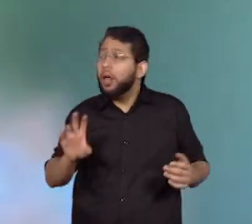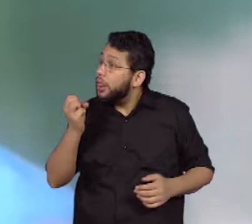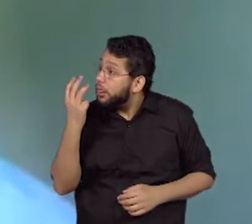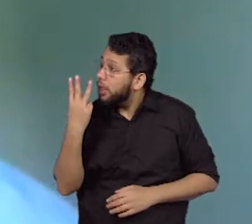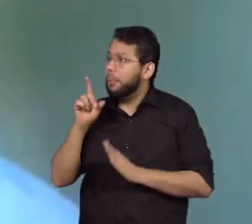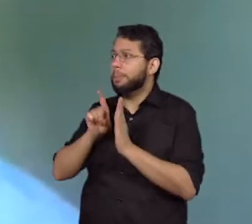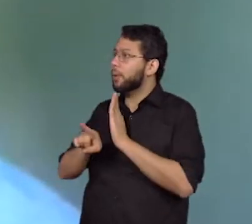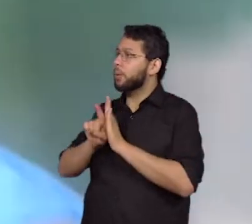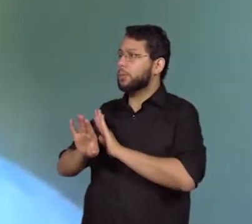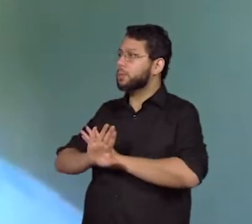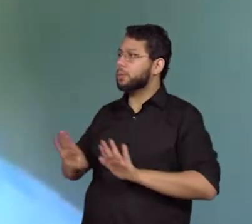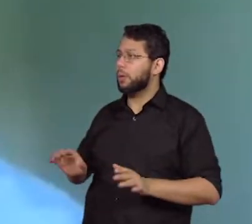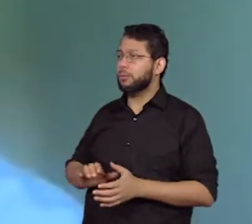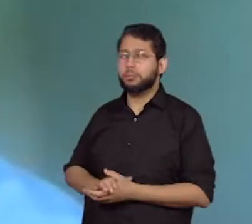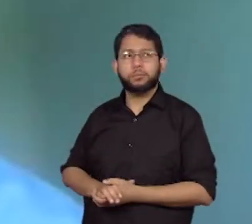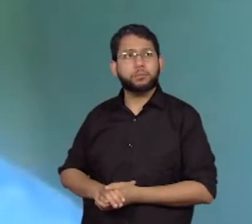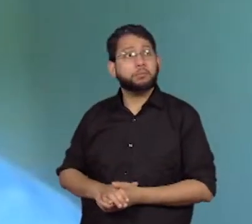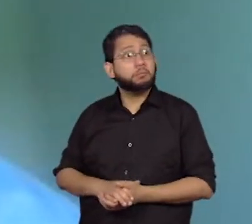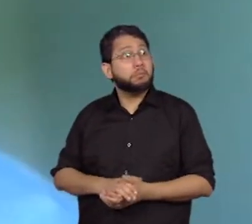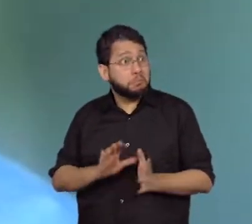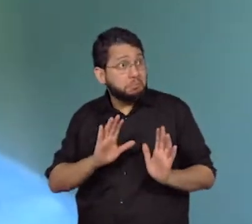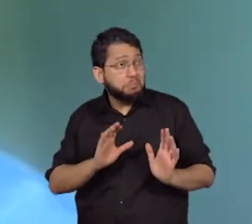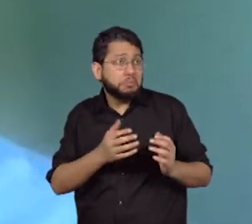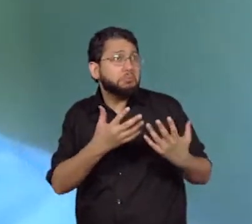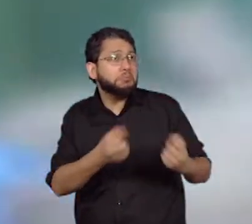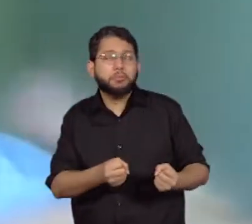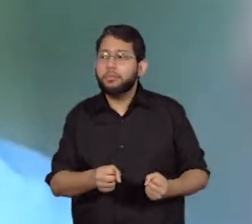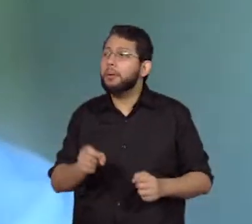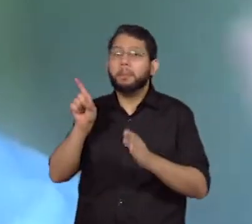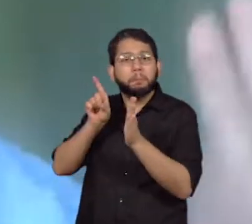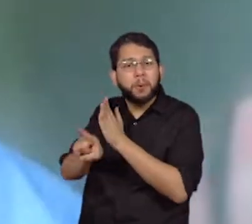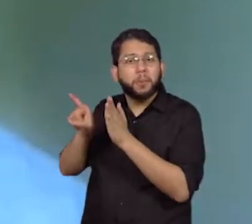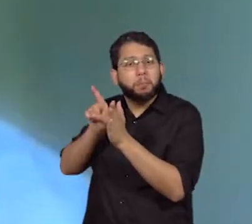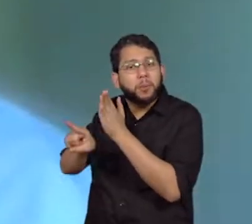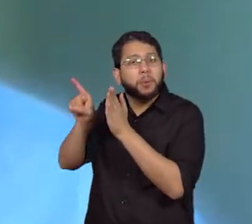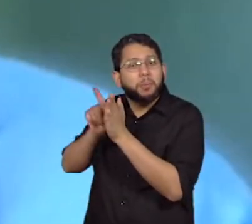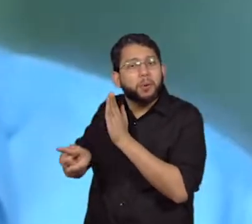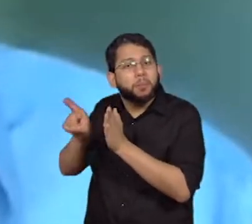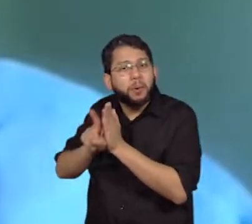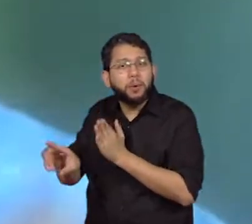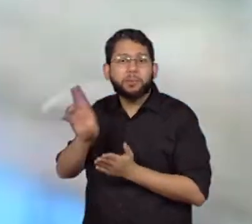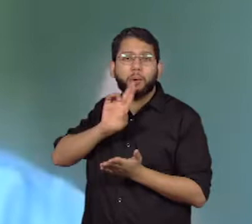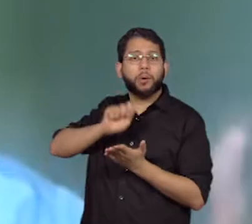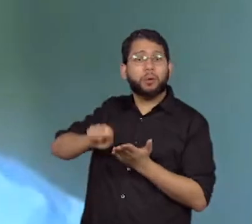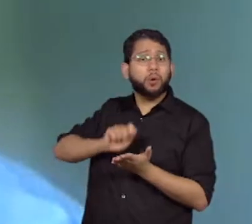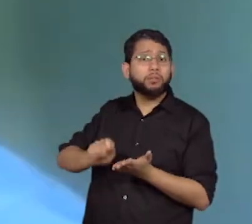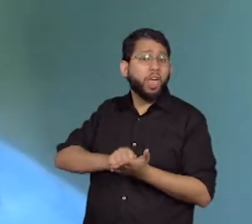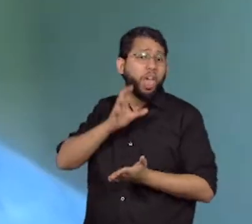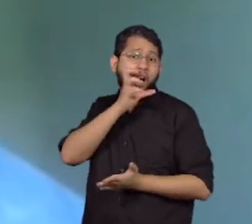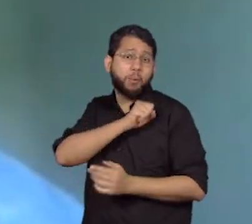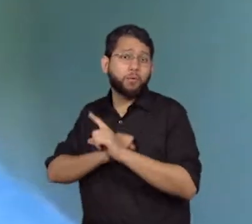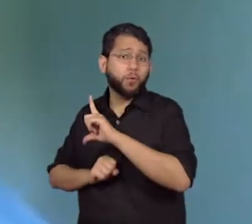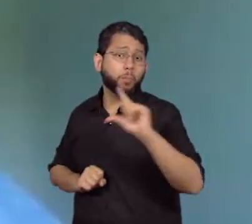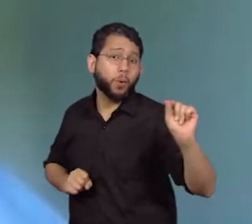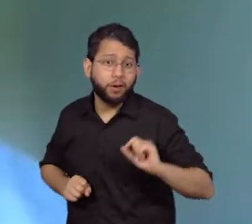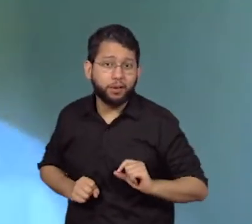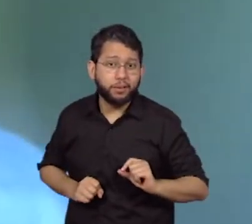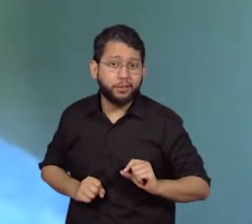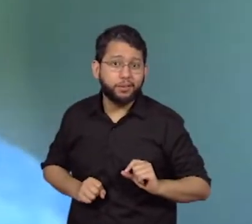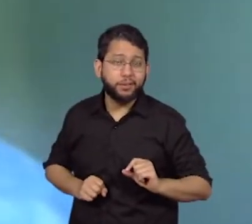perguntas. Eu falei, tá bom. Fiz as 3 perguntas, e aí saí, né? Não vou abusar da sorte. Fiz as 3 perguntas,